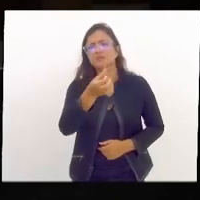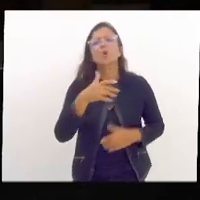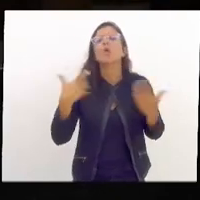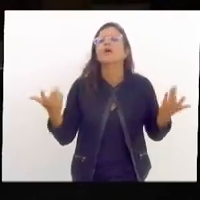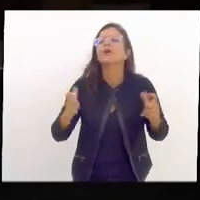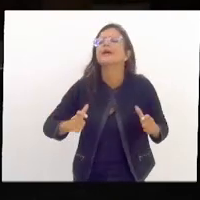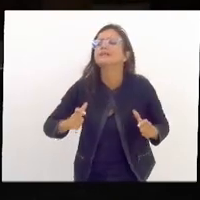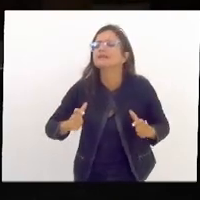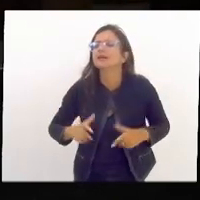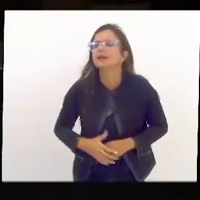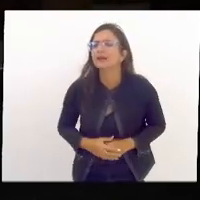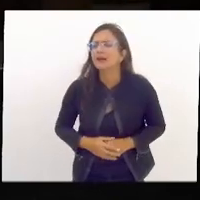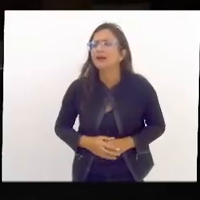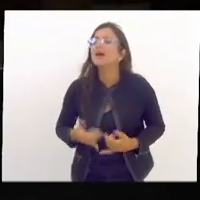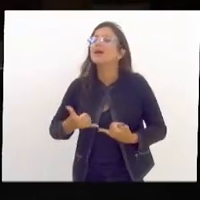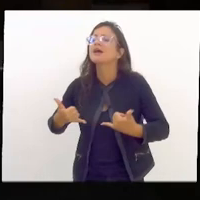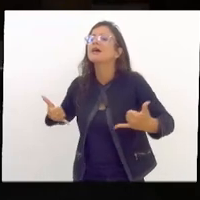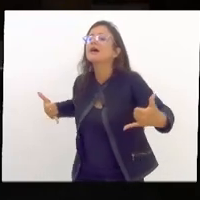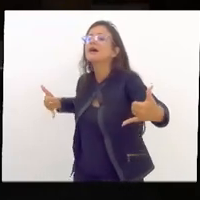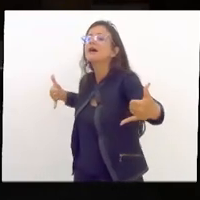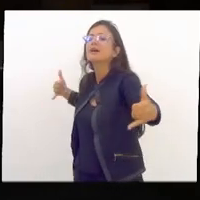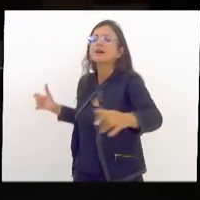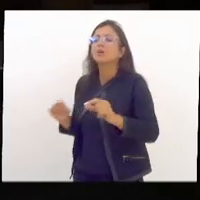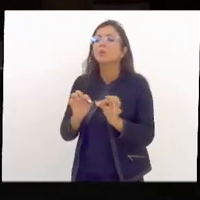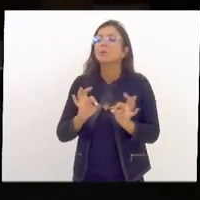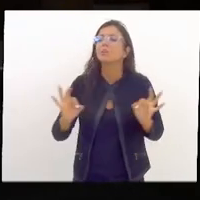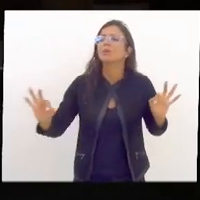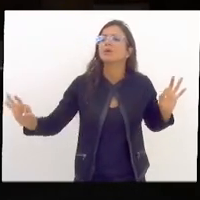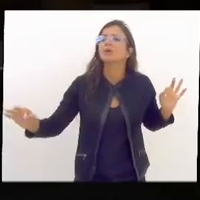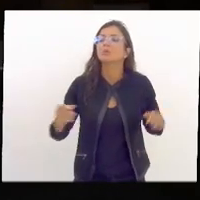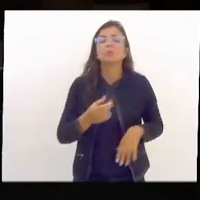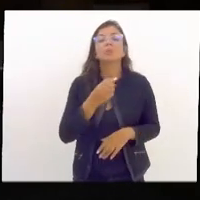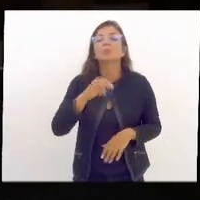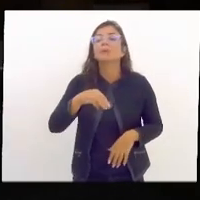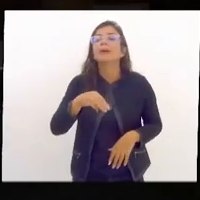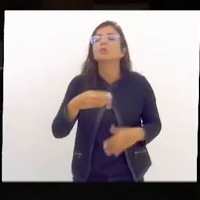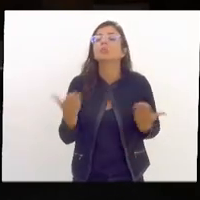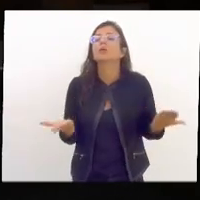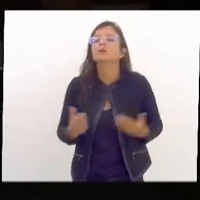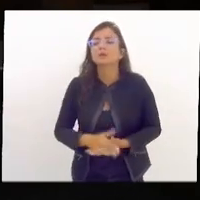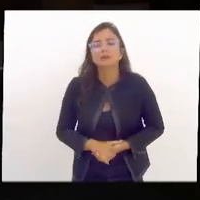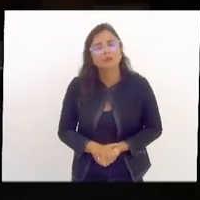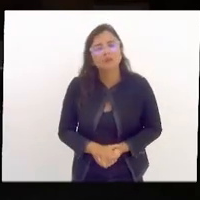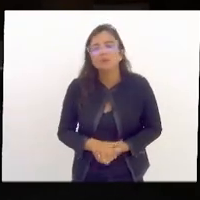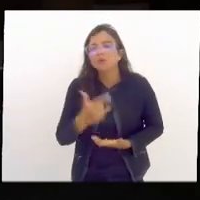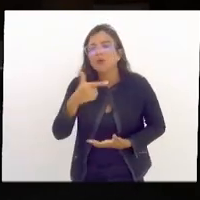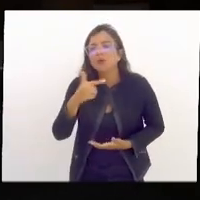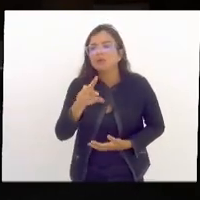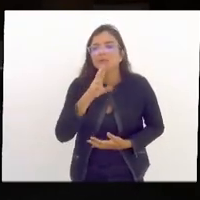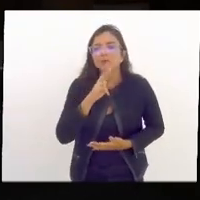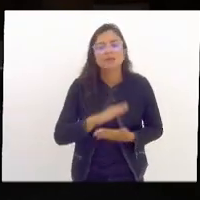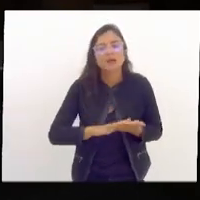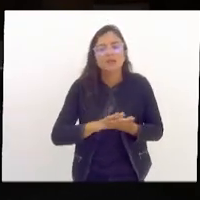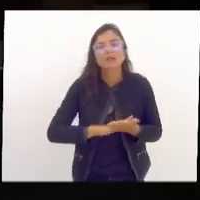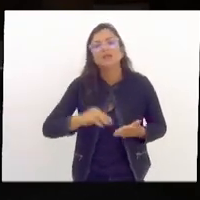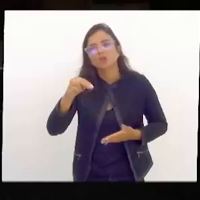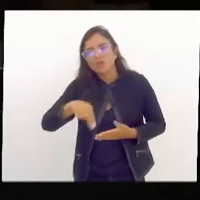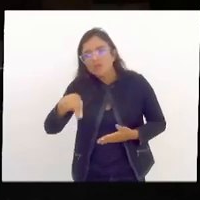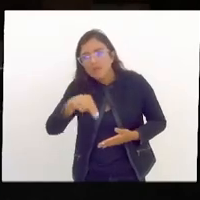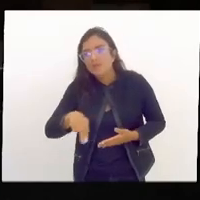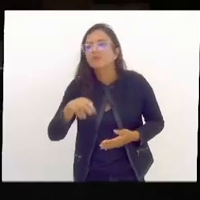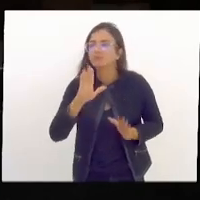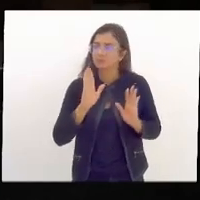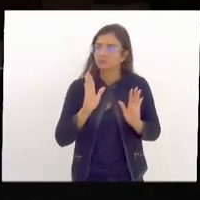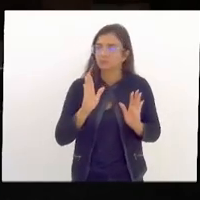trecho? Quantos metros foram gastos de cabo subterrâneo? Nós não temos. Aí, novembro, ainda estamos no